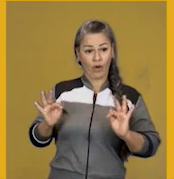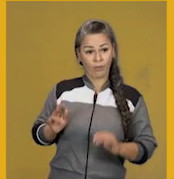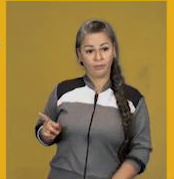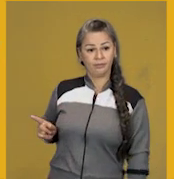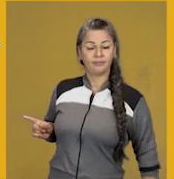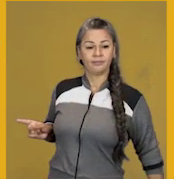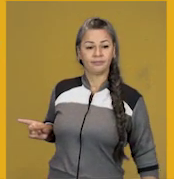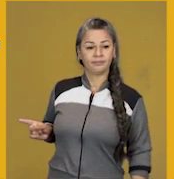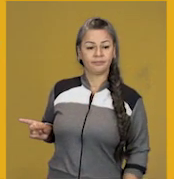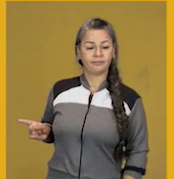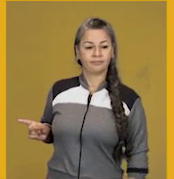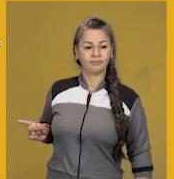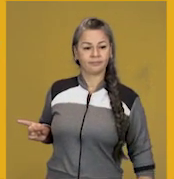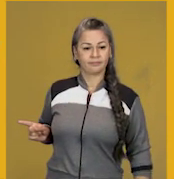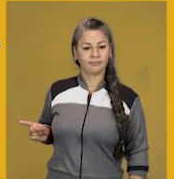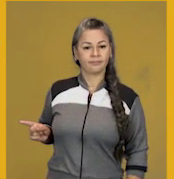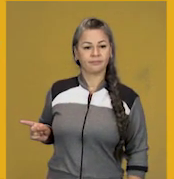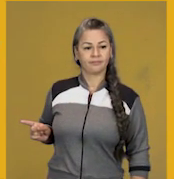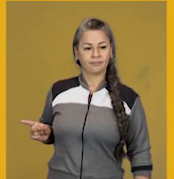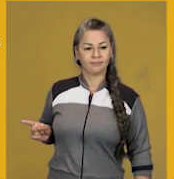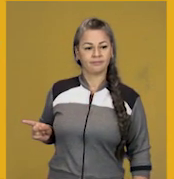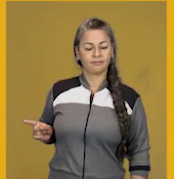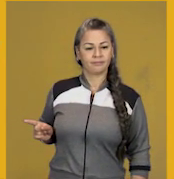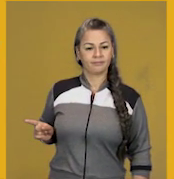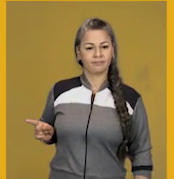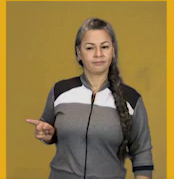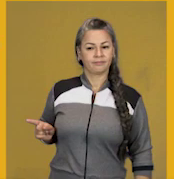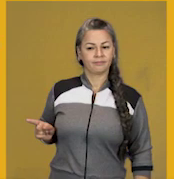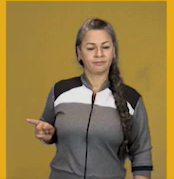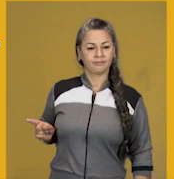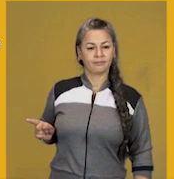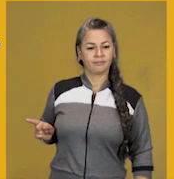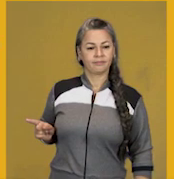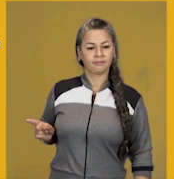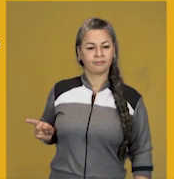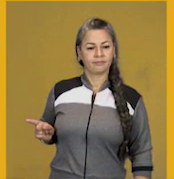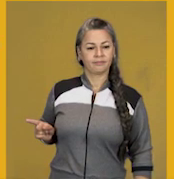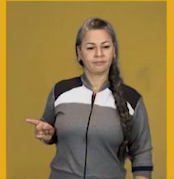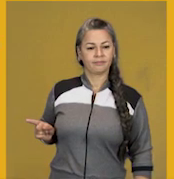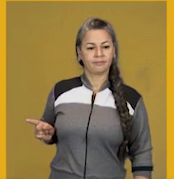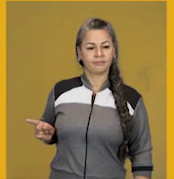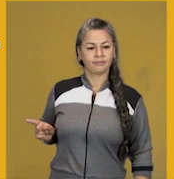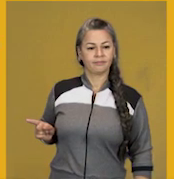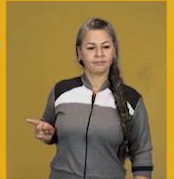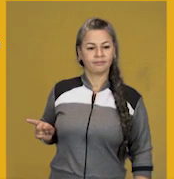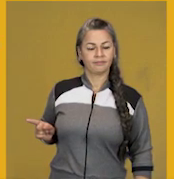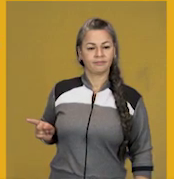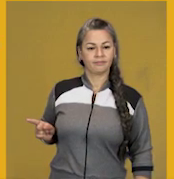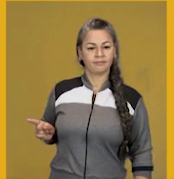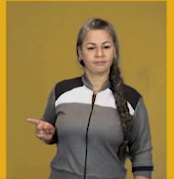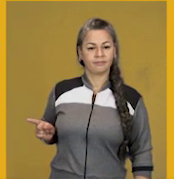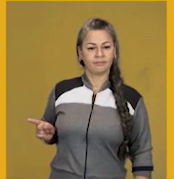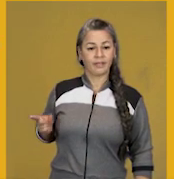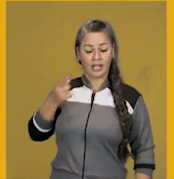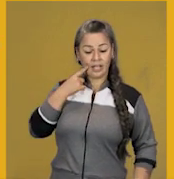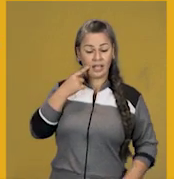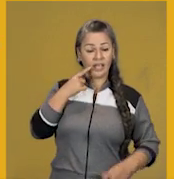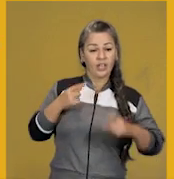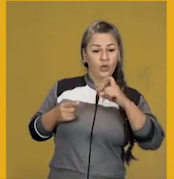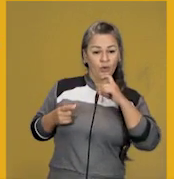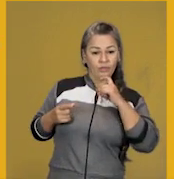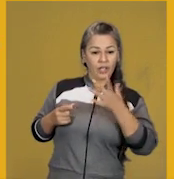uma quantidade porque ele está perdendo energia, então um calor negativo, e a quantidade de calor